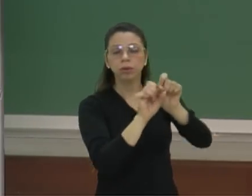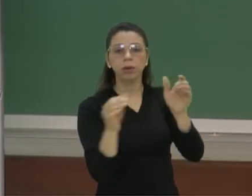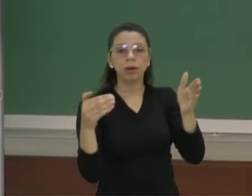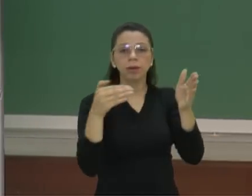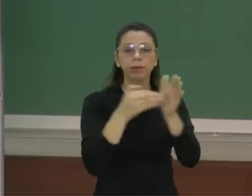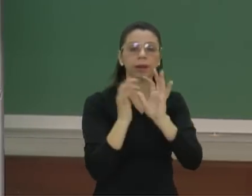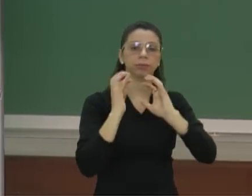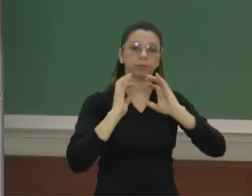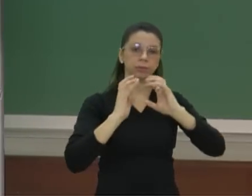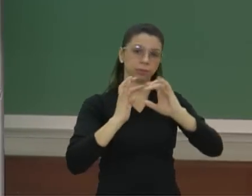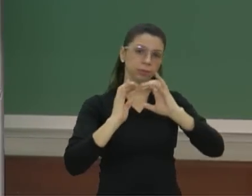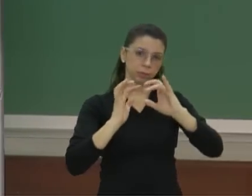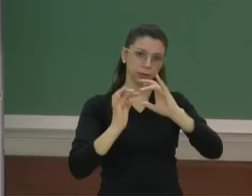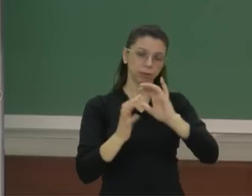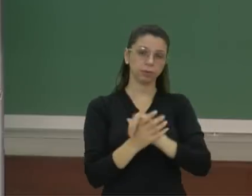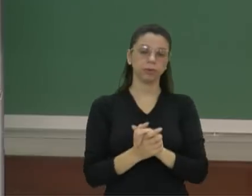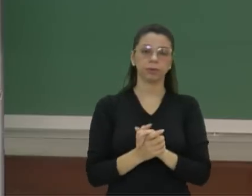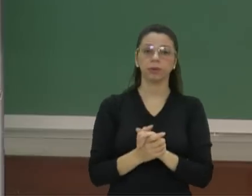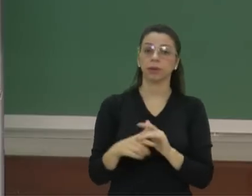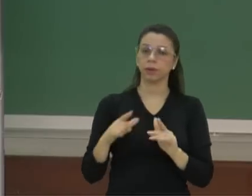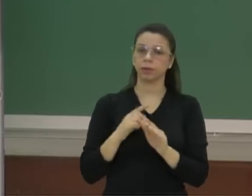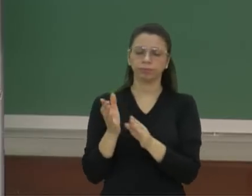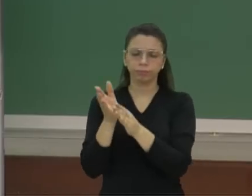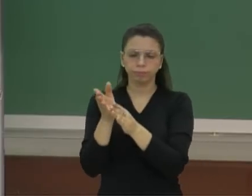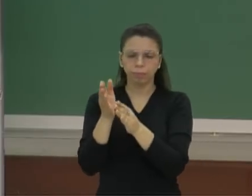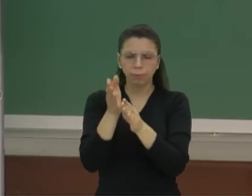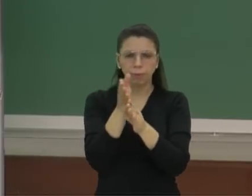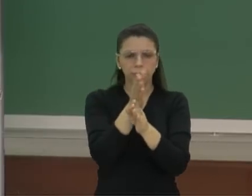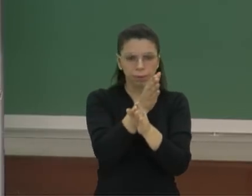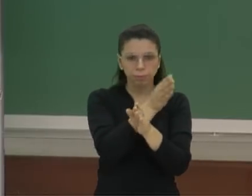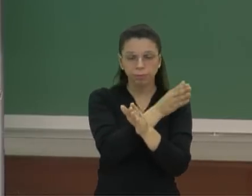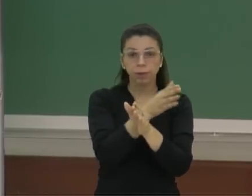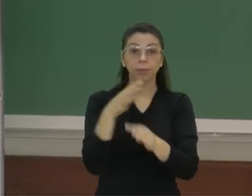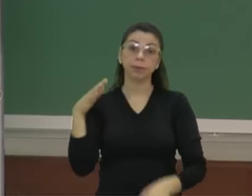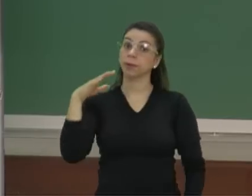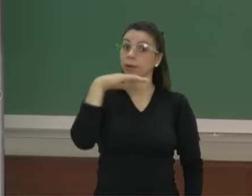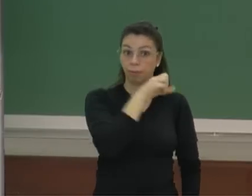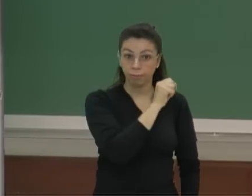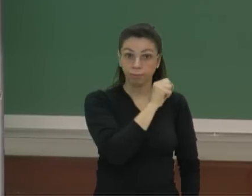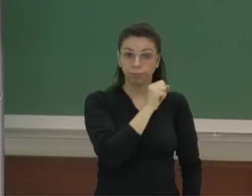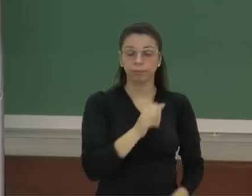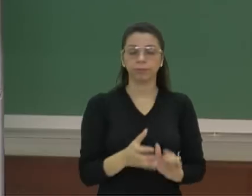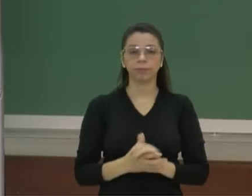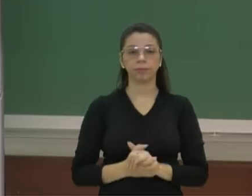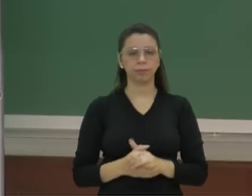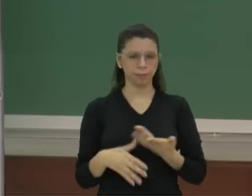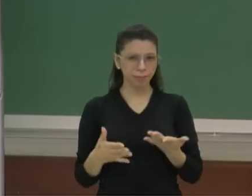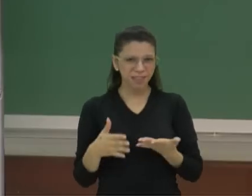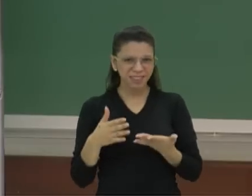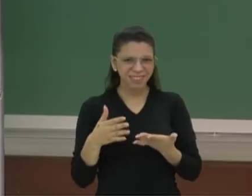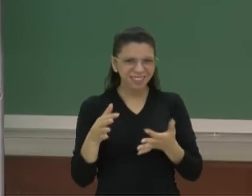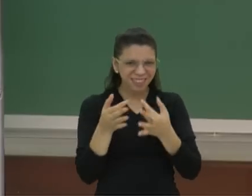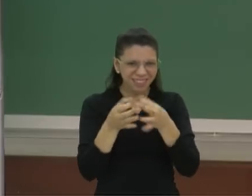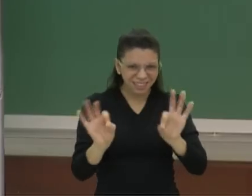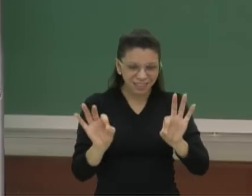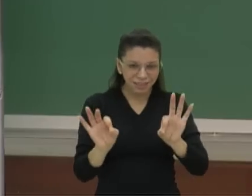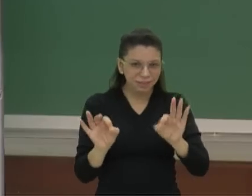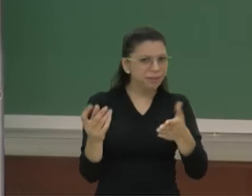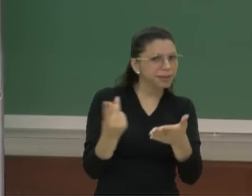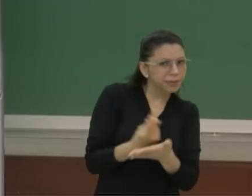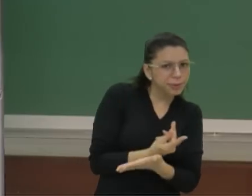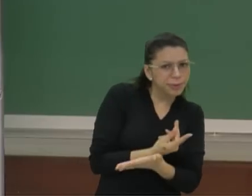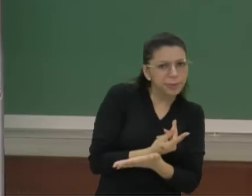nosso cérebro. Isso percorre muitos caminhos, mas é muito rápido. Será que você acertou o exercício? Errou